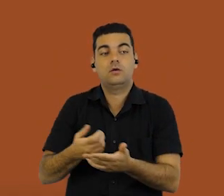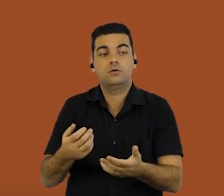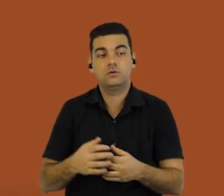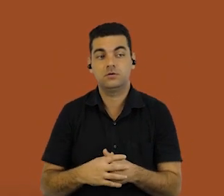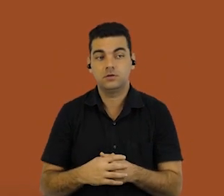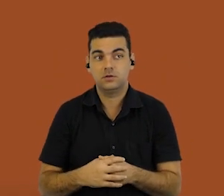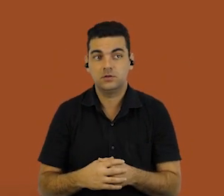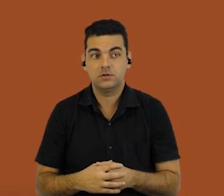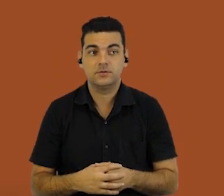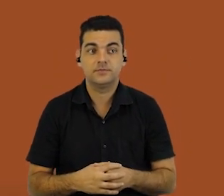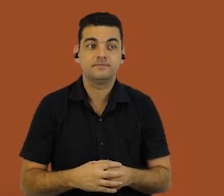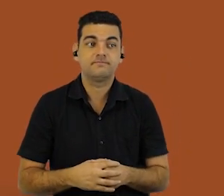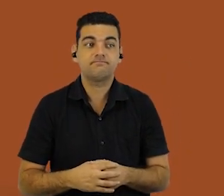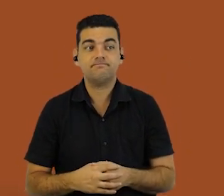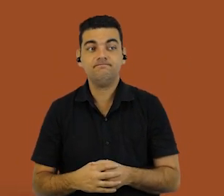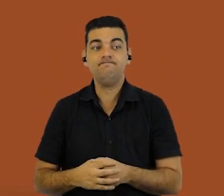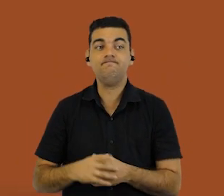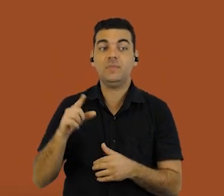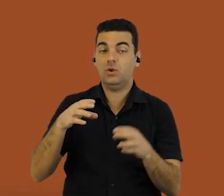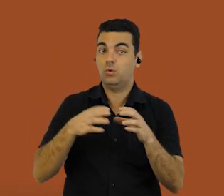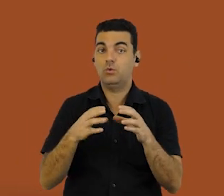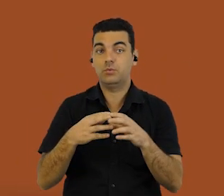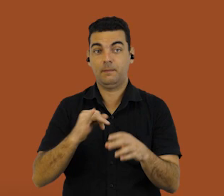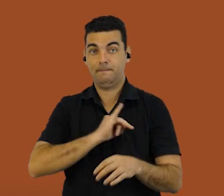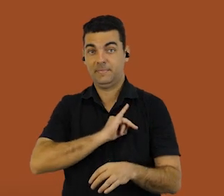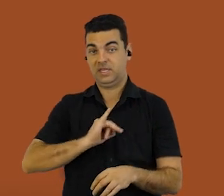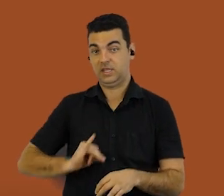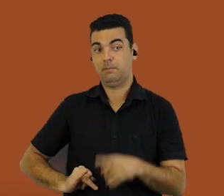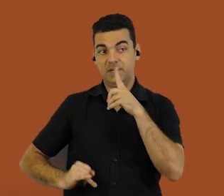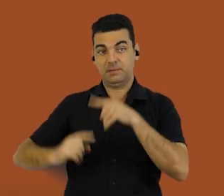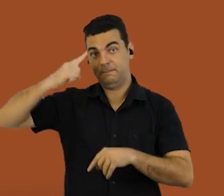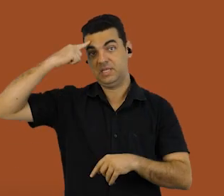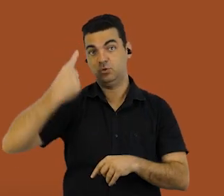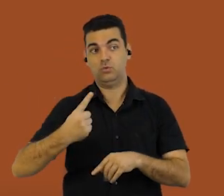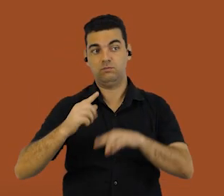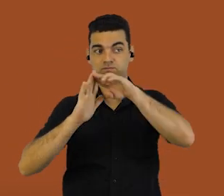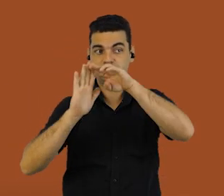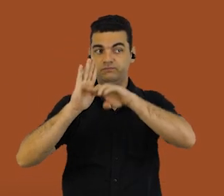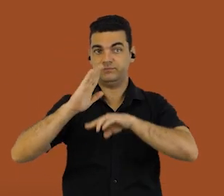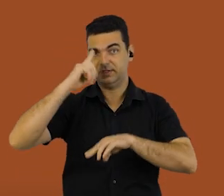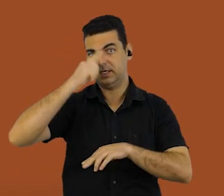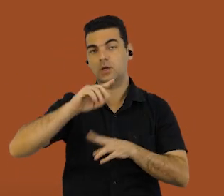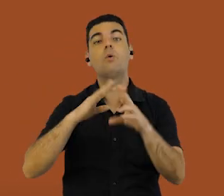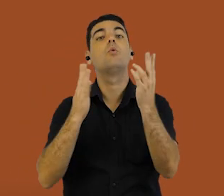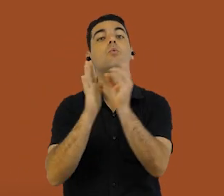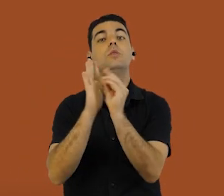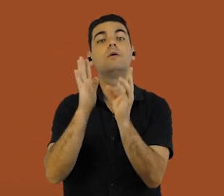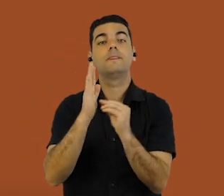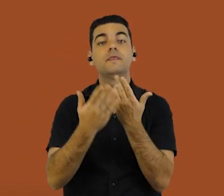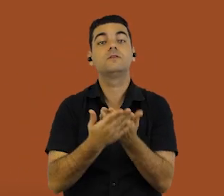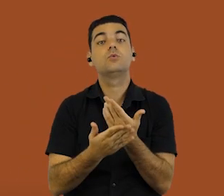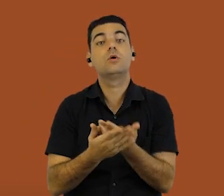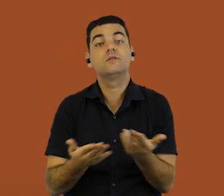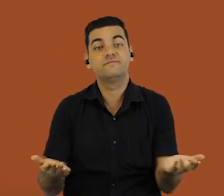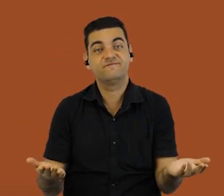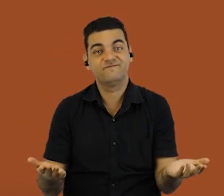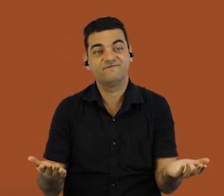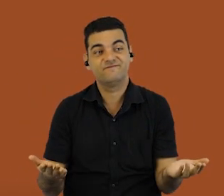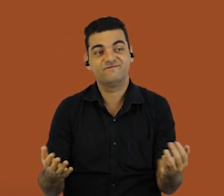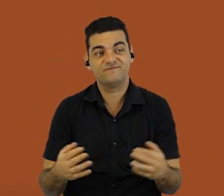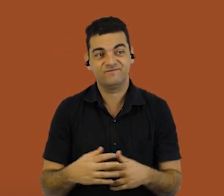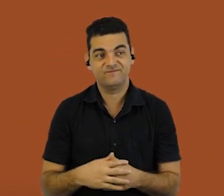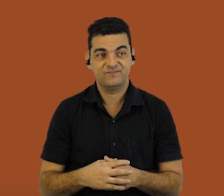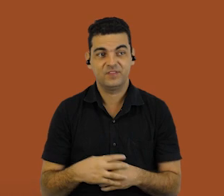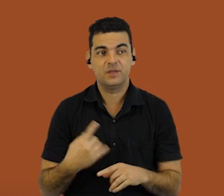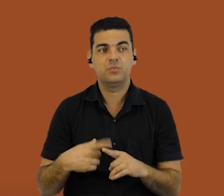colonização. Foram forças imperialistas que colocaram essa relação de conteúdos dentro da escola.